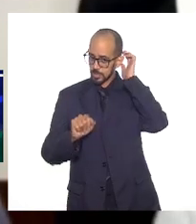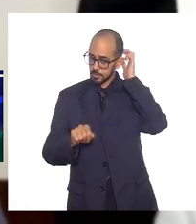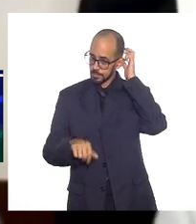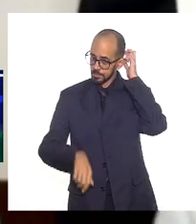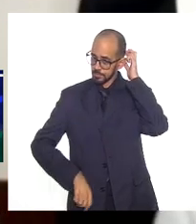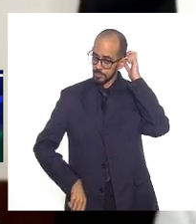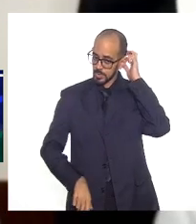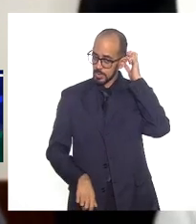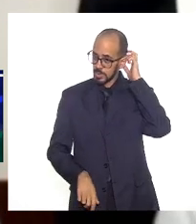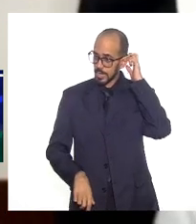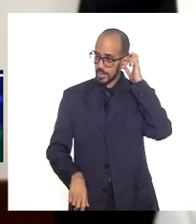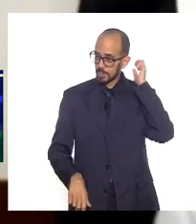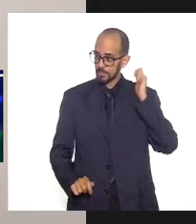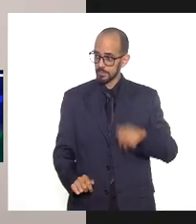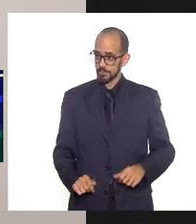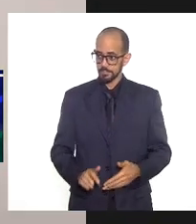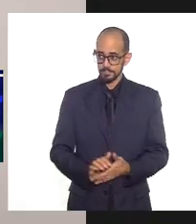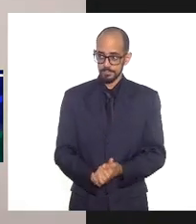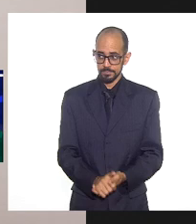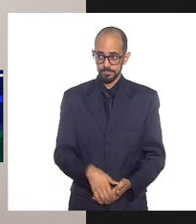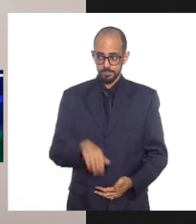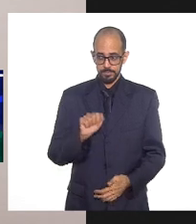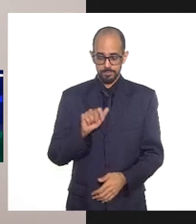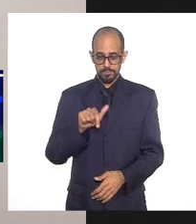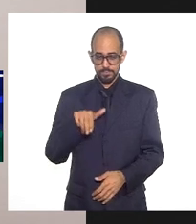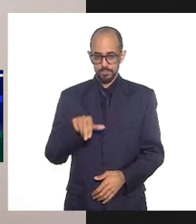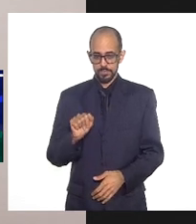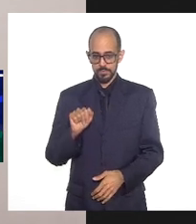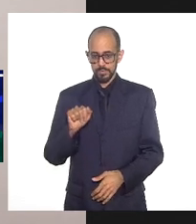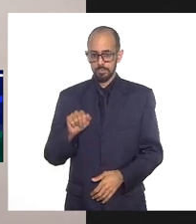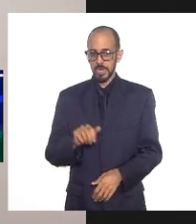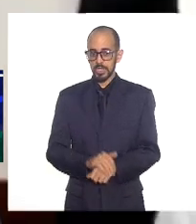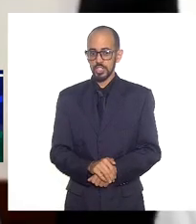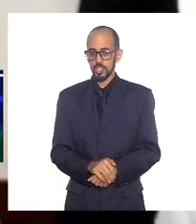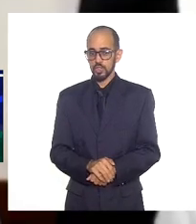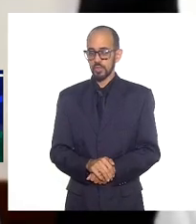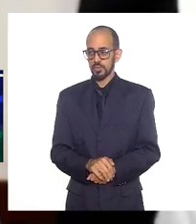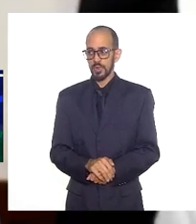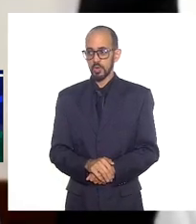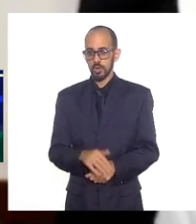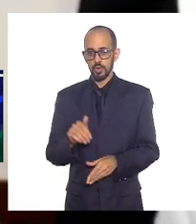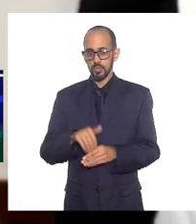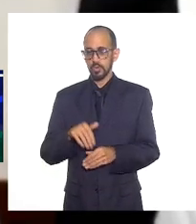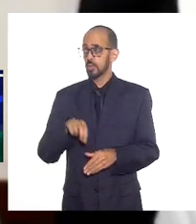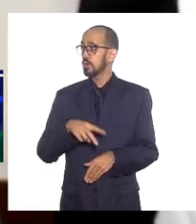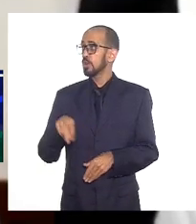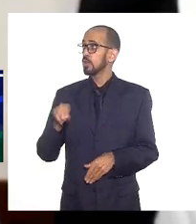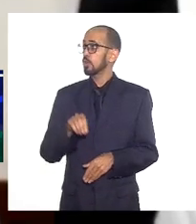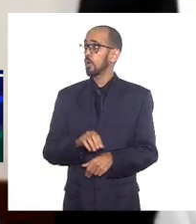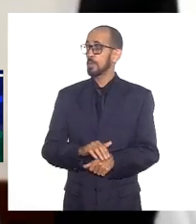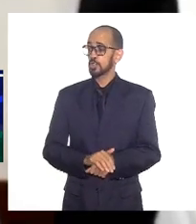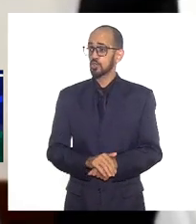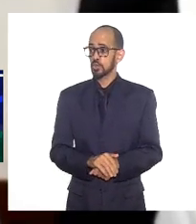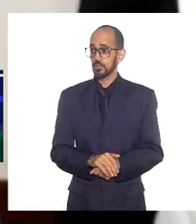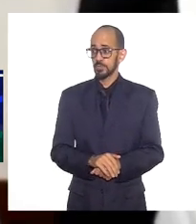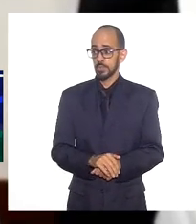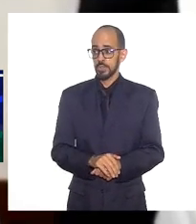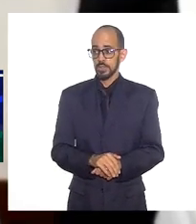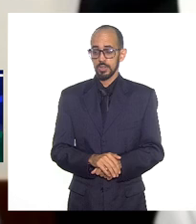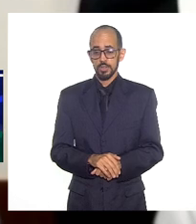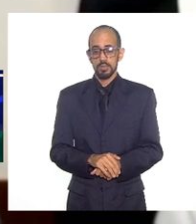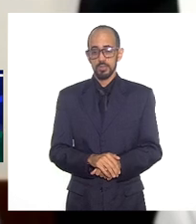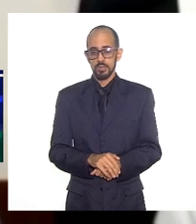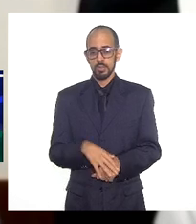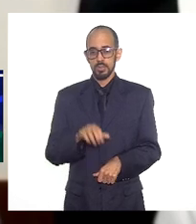Deputada Adriana Baltazar. Deputada Alana Passos. Votou não a deputada Alana.